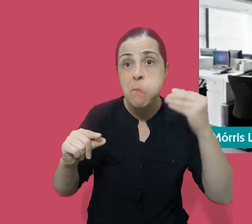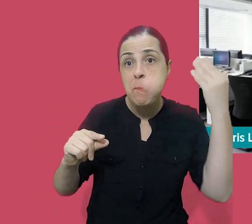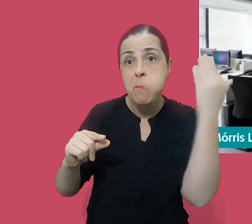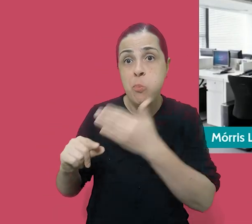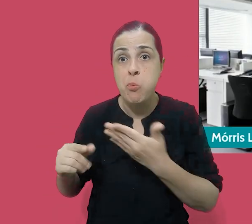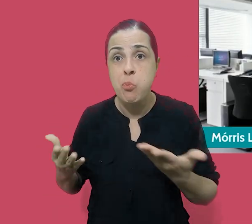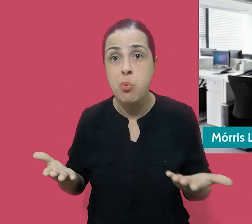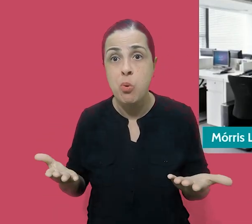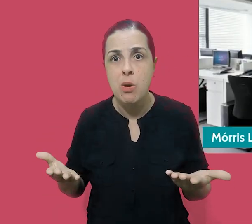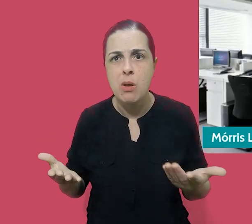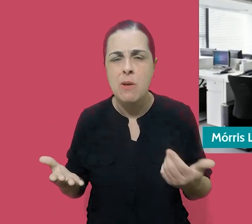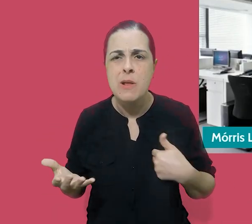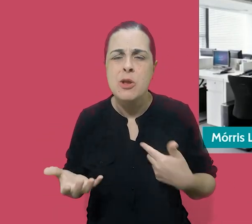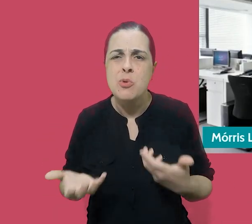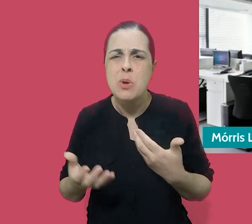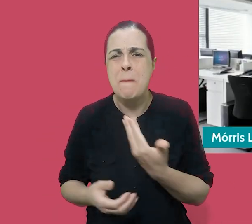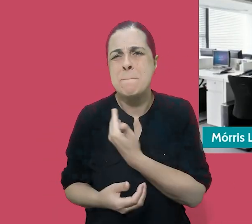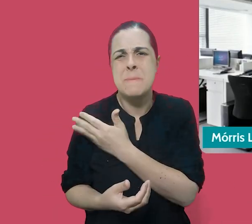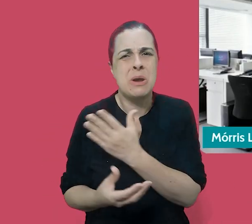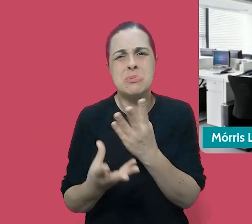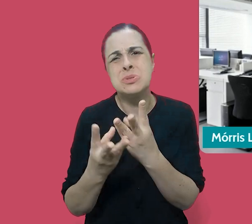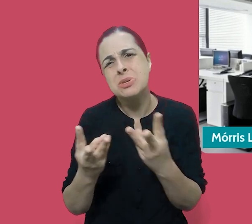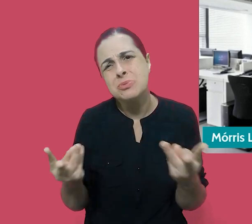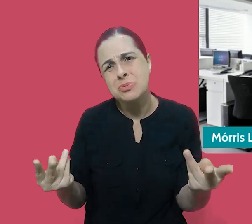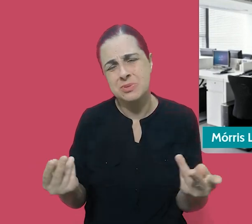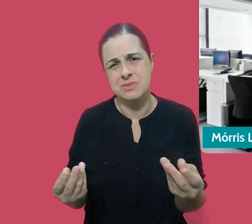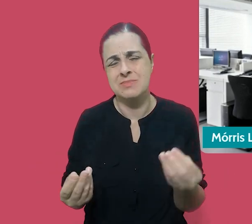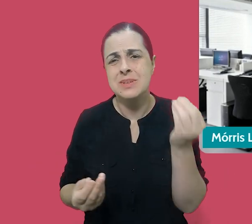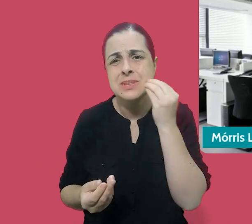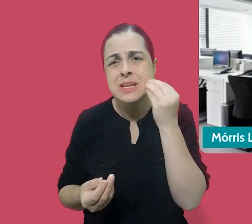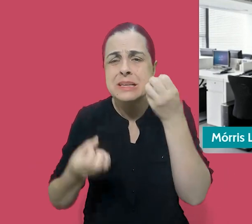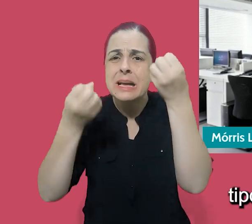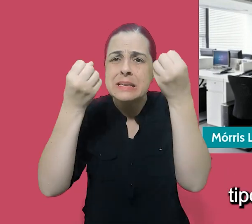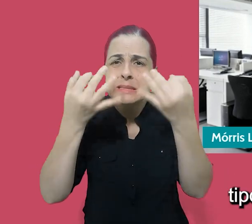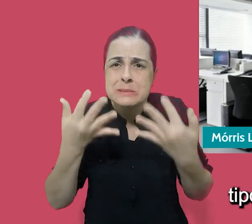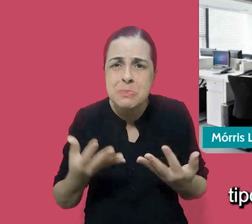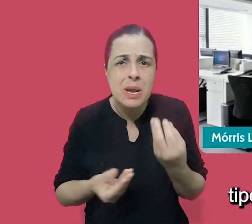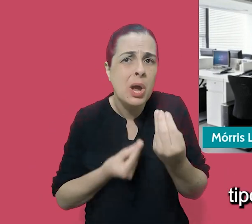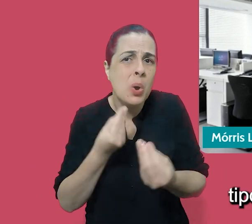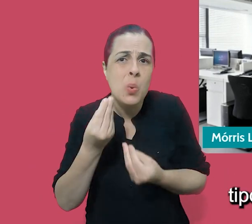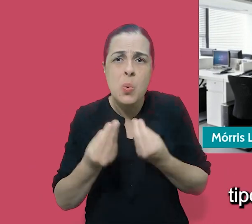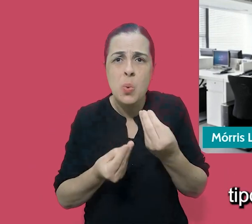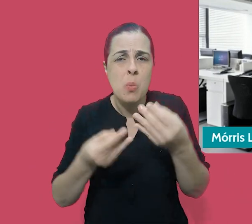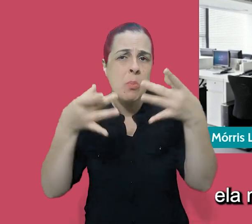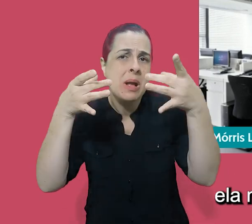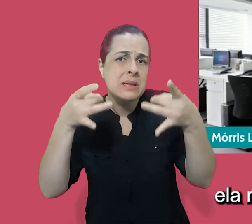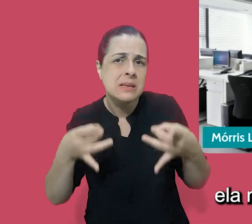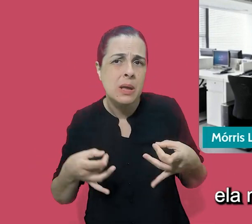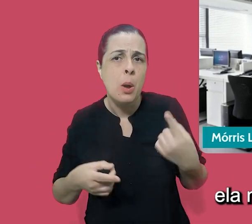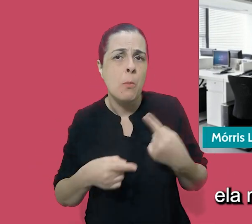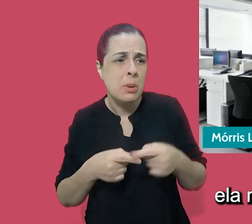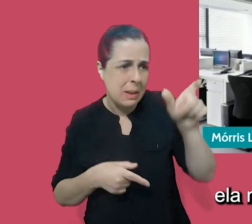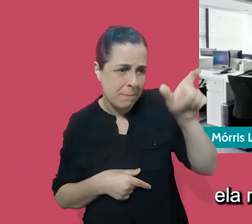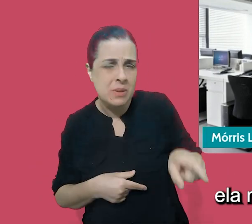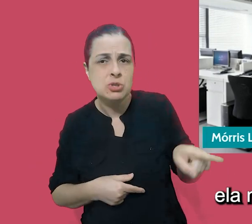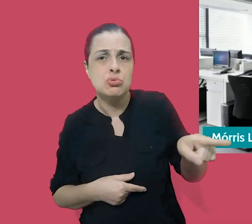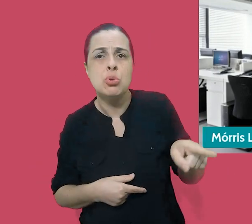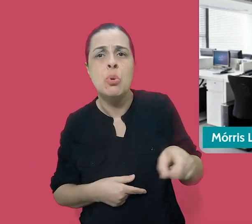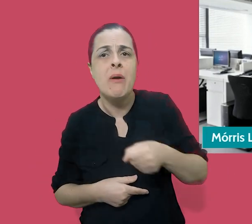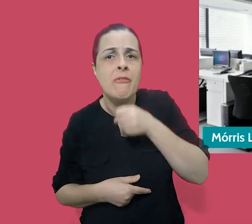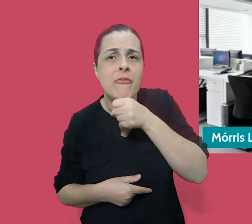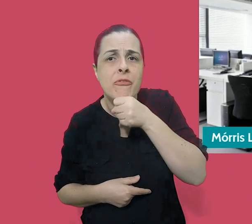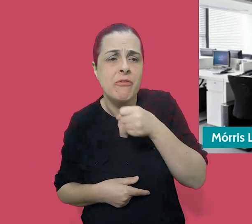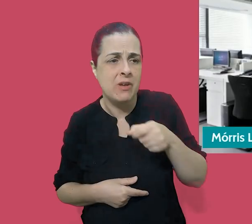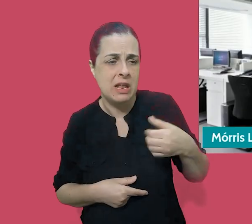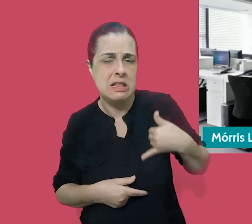queria desconstruir isso, assim, é uma questão desse viés, tipo, pô, a pessoa é mais velha, ela não tá ligada nas